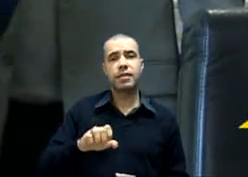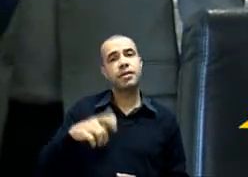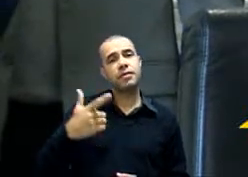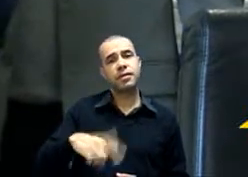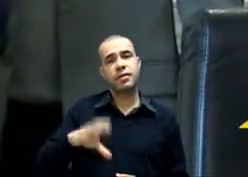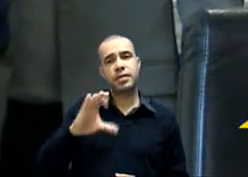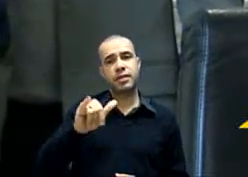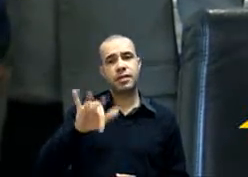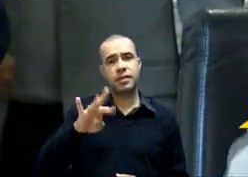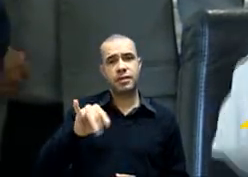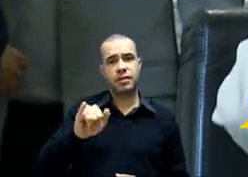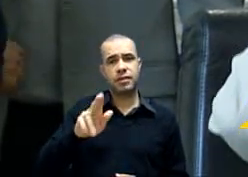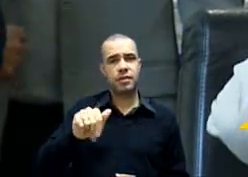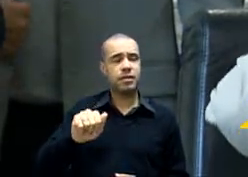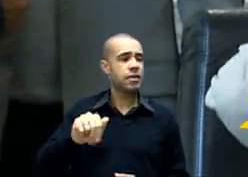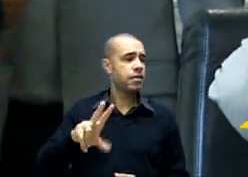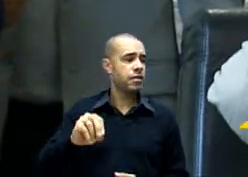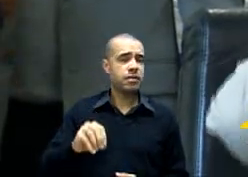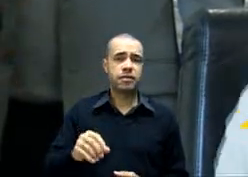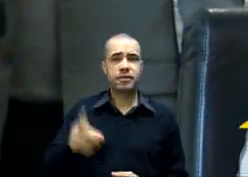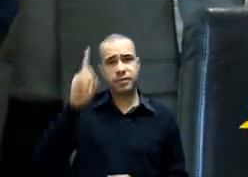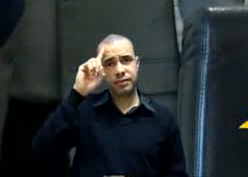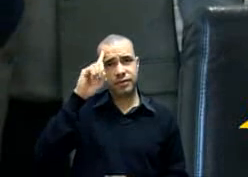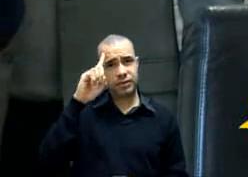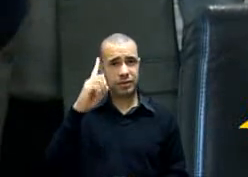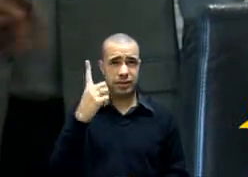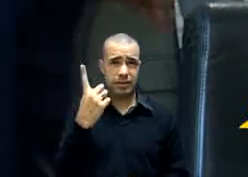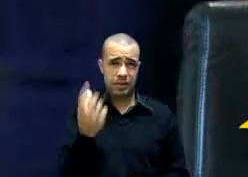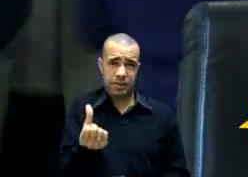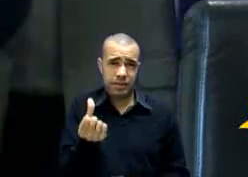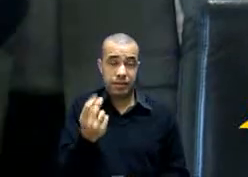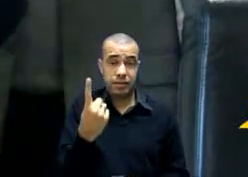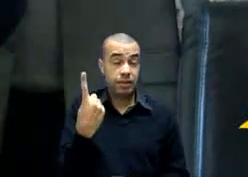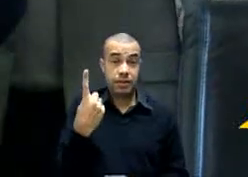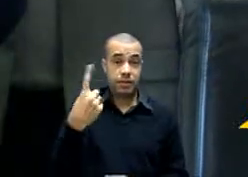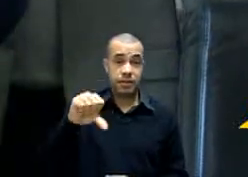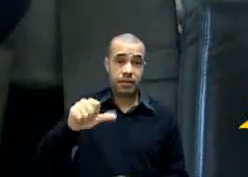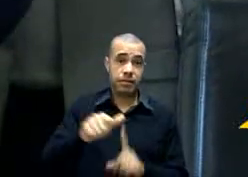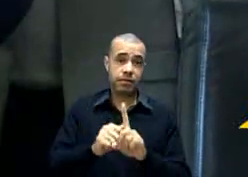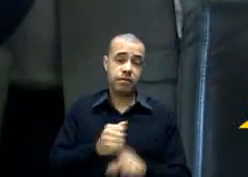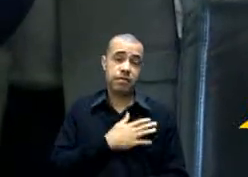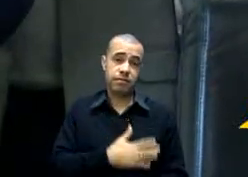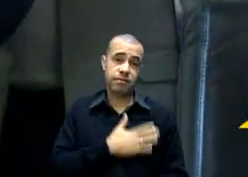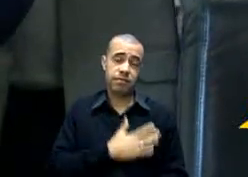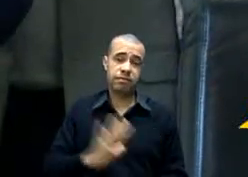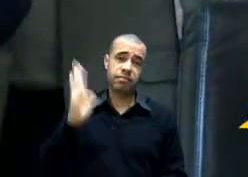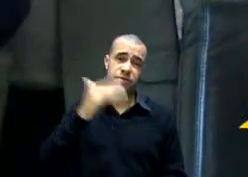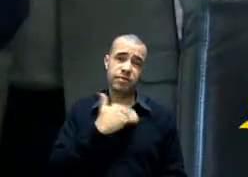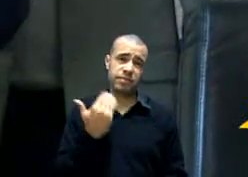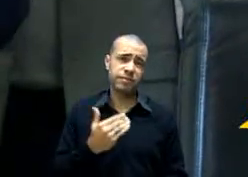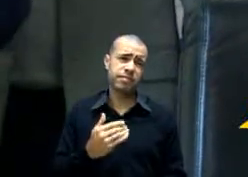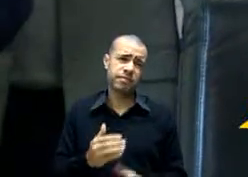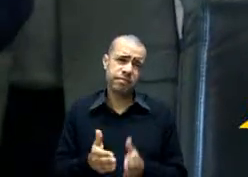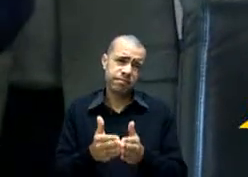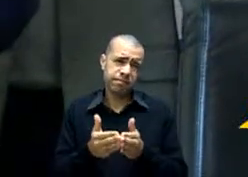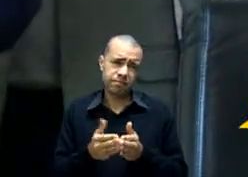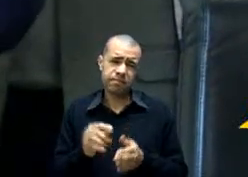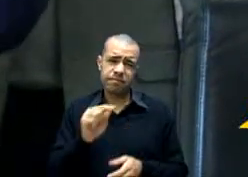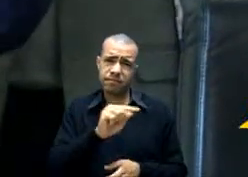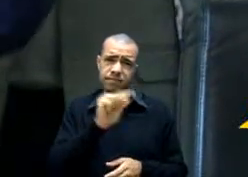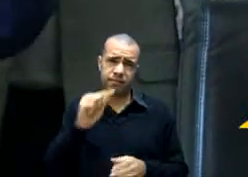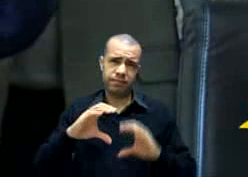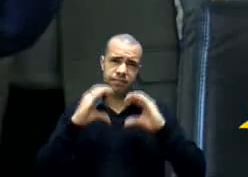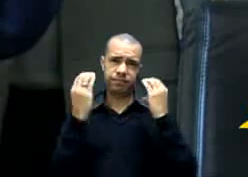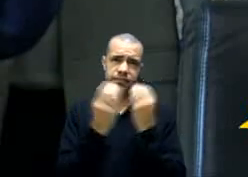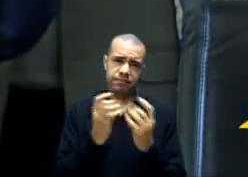15/8/2019. E queira a mesa do Igreja Plenário seja consignado em ata dos trabalhos da presente sessão. Voto de profundo pesar pelo